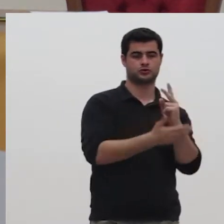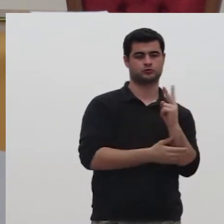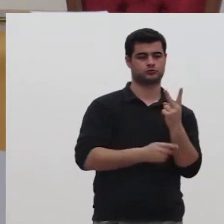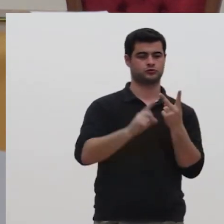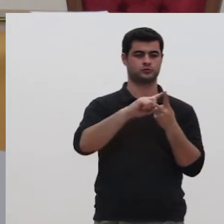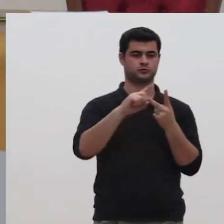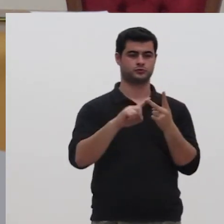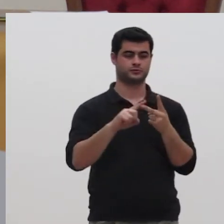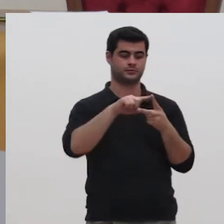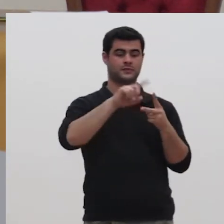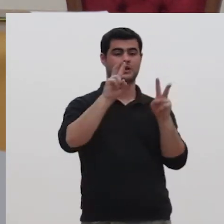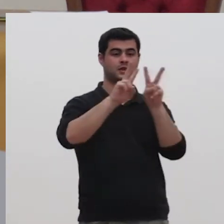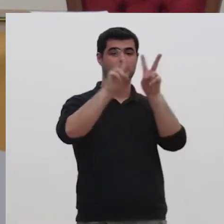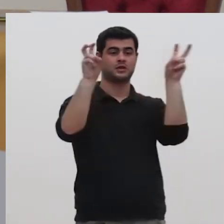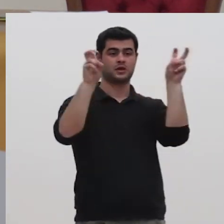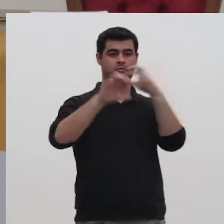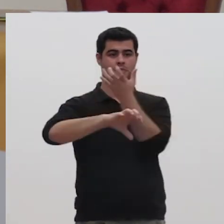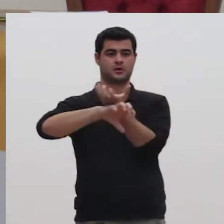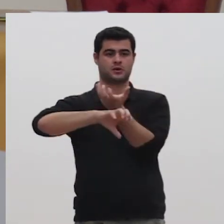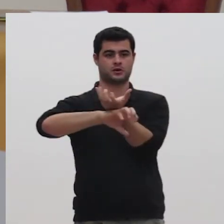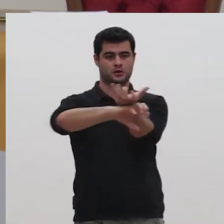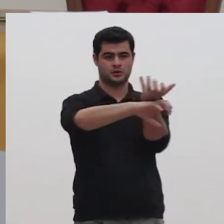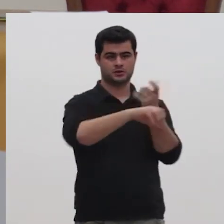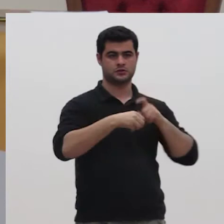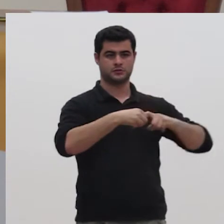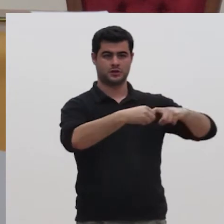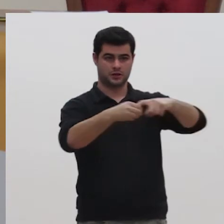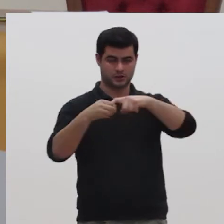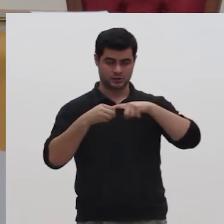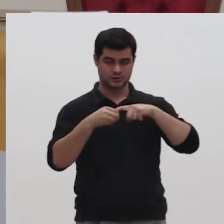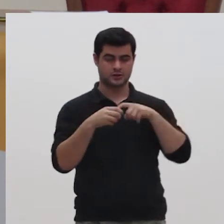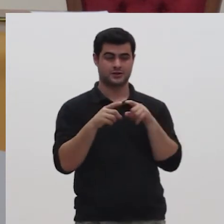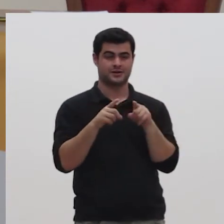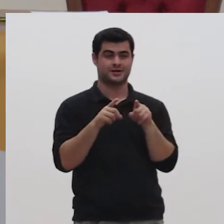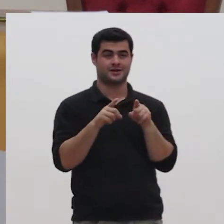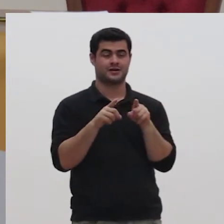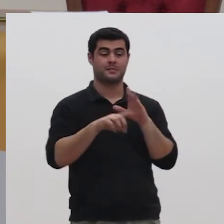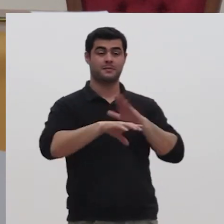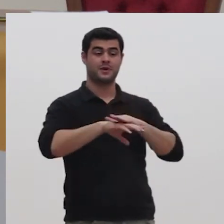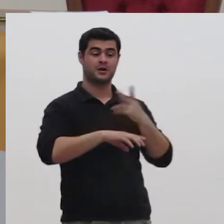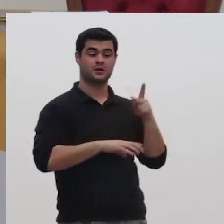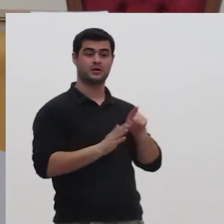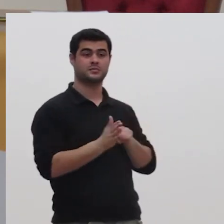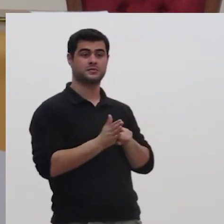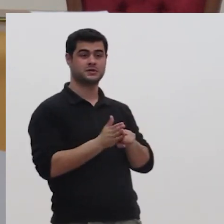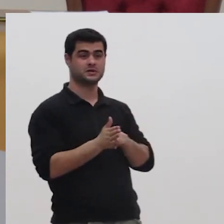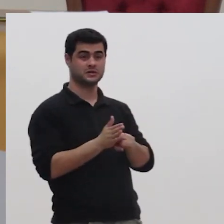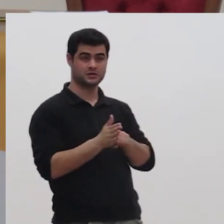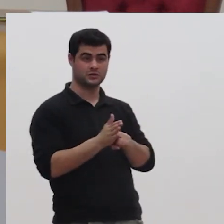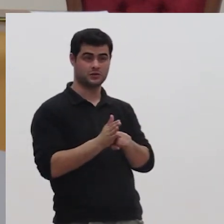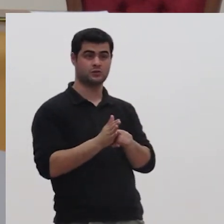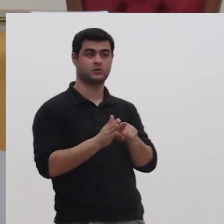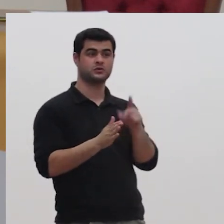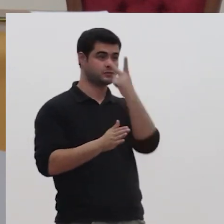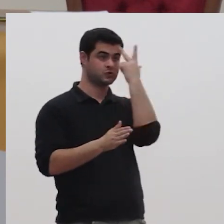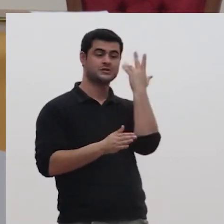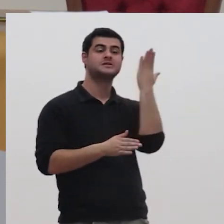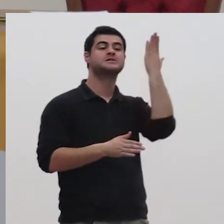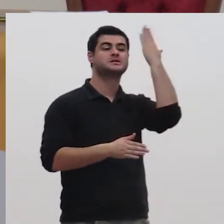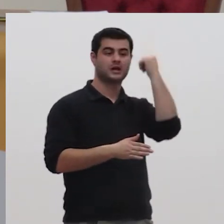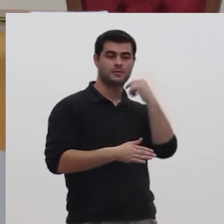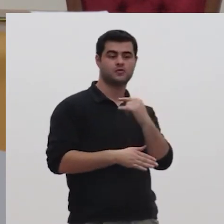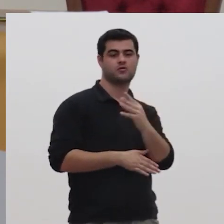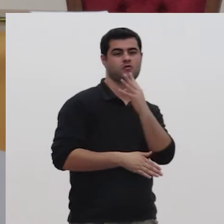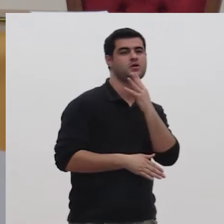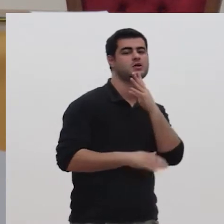temas de pesquisa interdisciplinares. Isso são coisas que só os pesquisadores envoltos na pesquisa, que têm um conhecimento